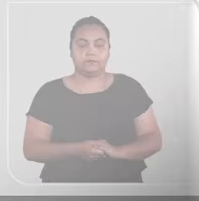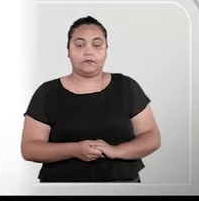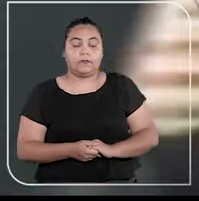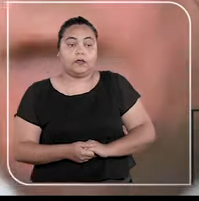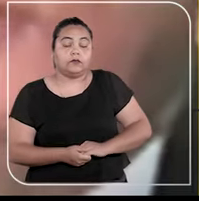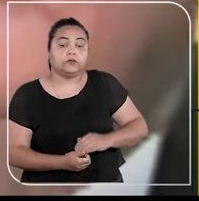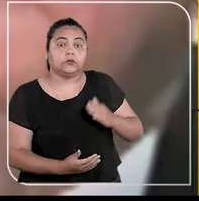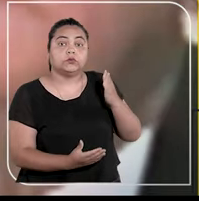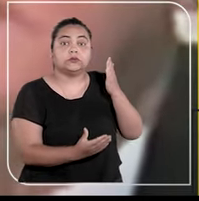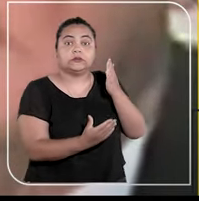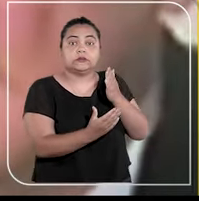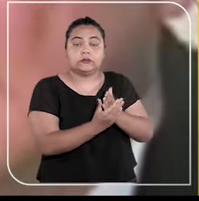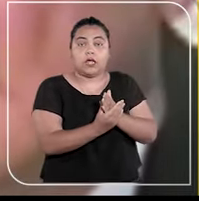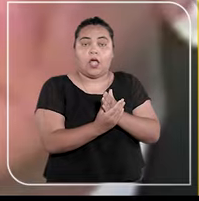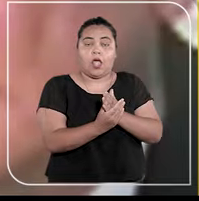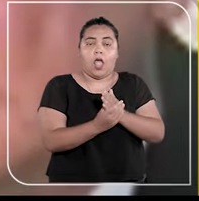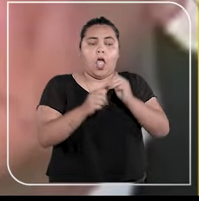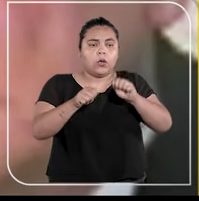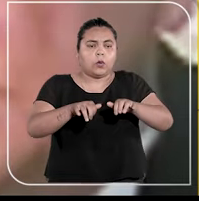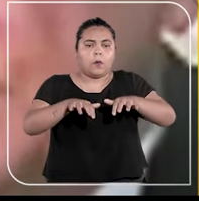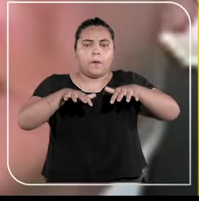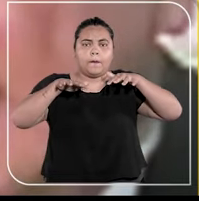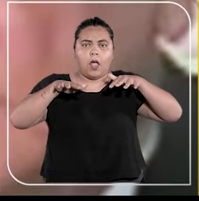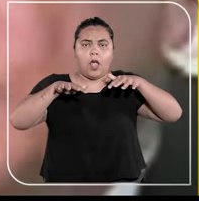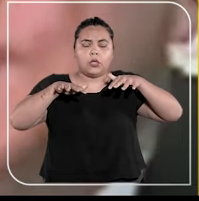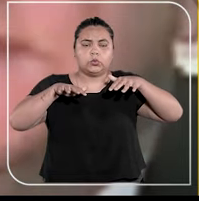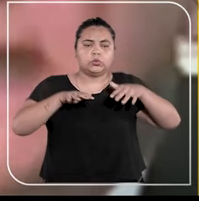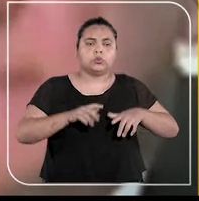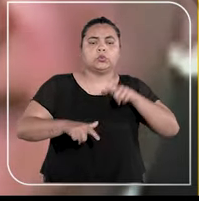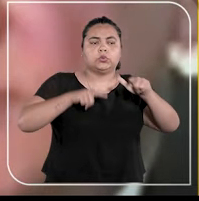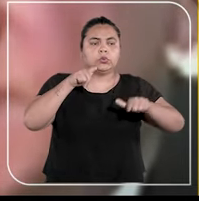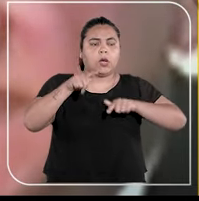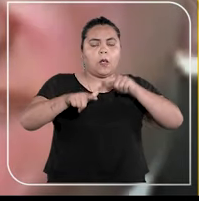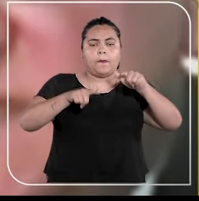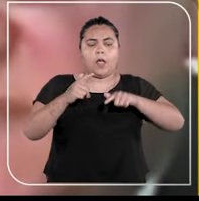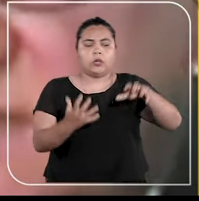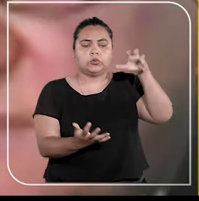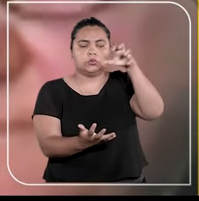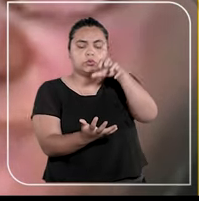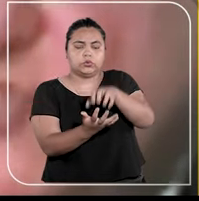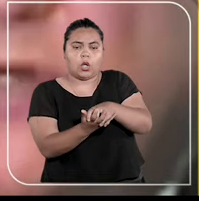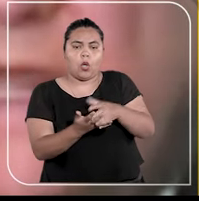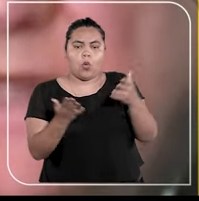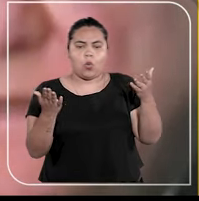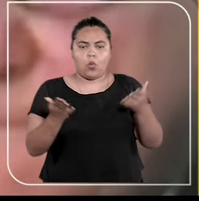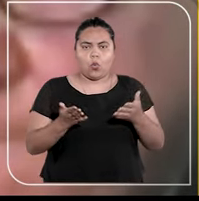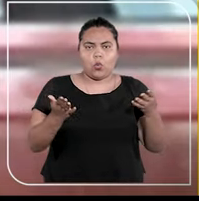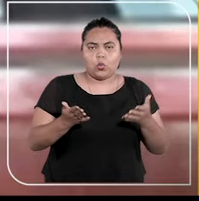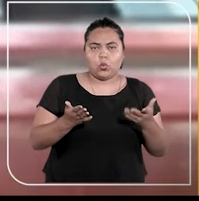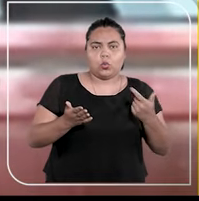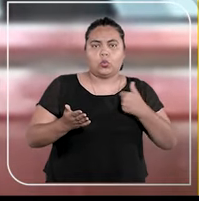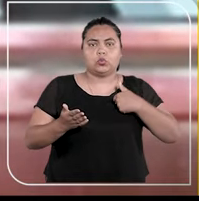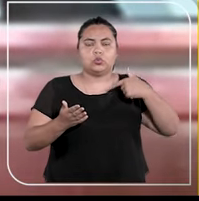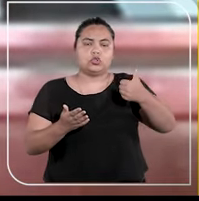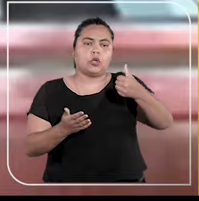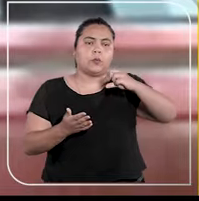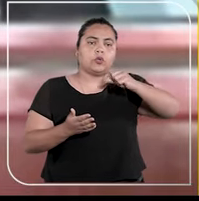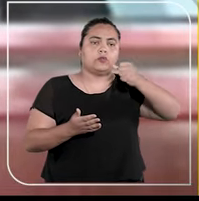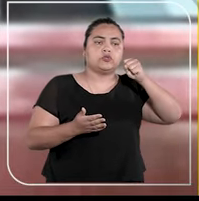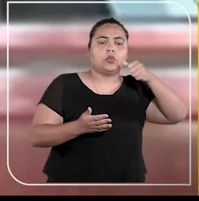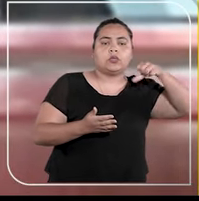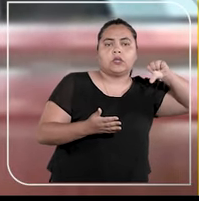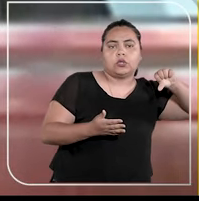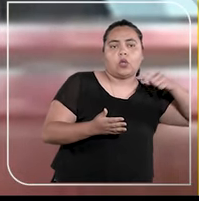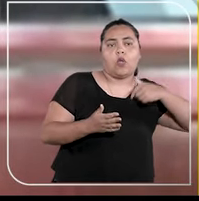Eu declaro instalados os trabalhos da sessão SORENI para o dia de